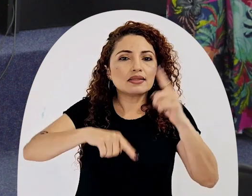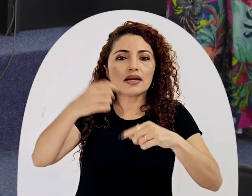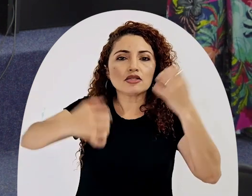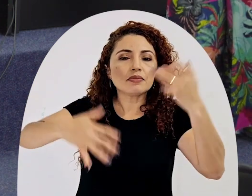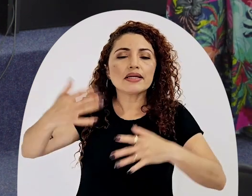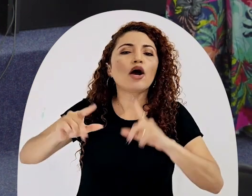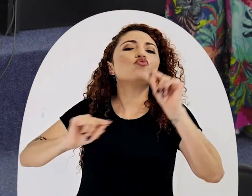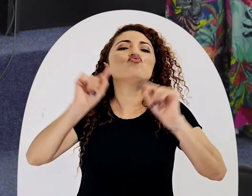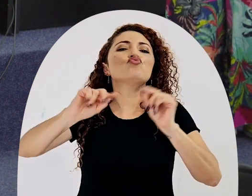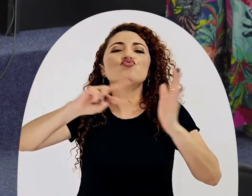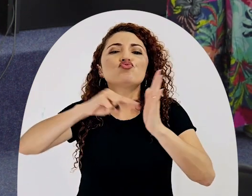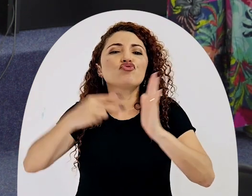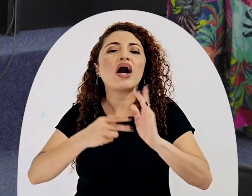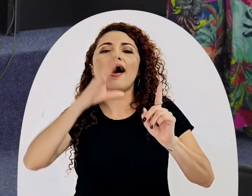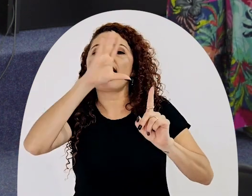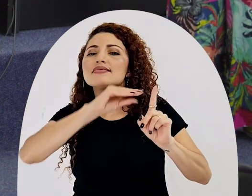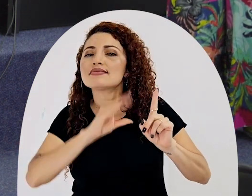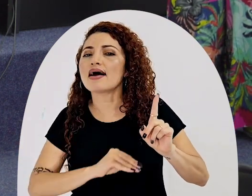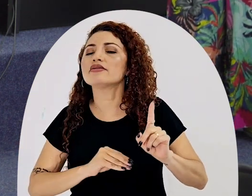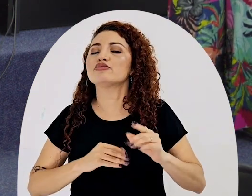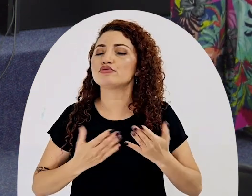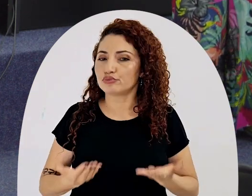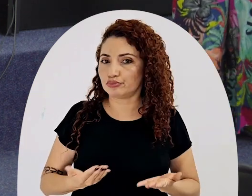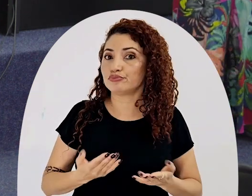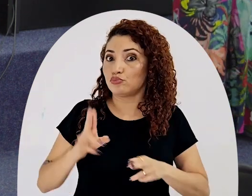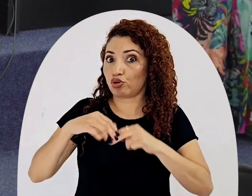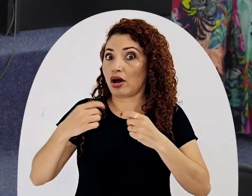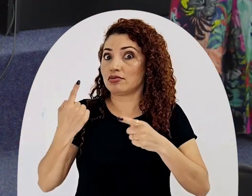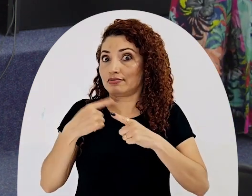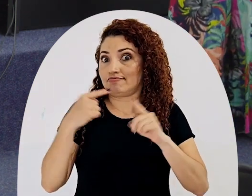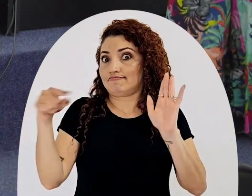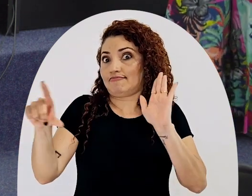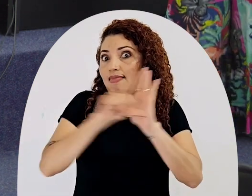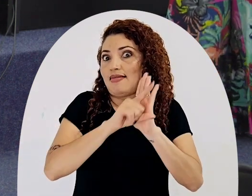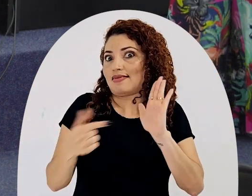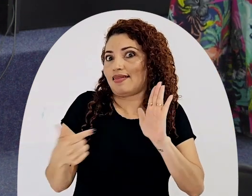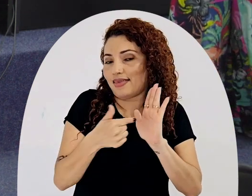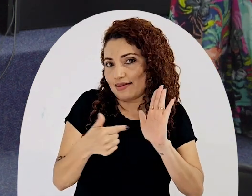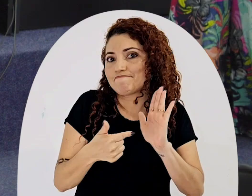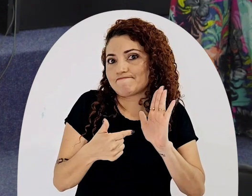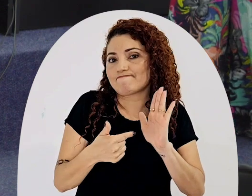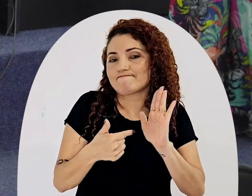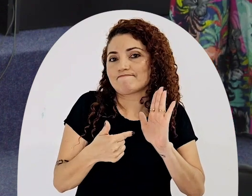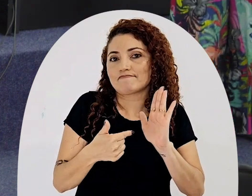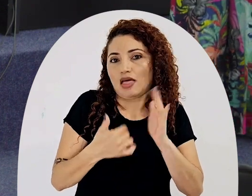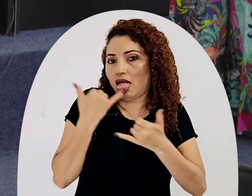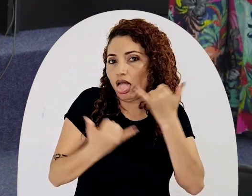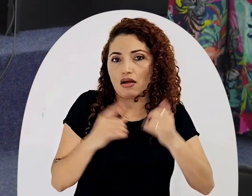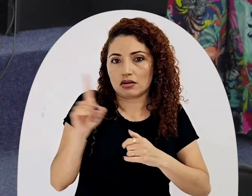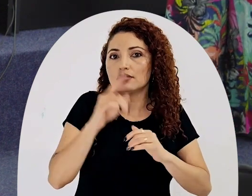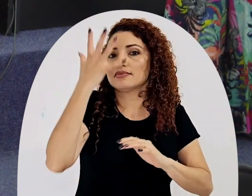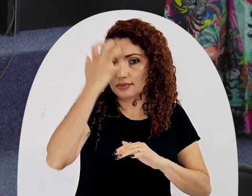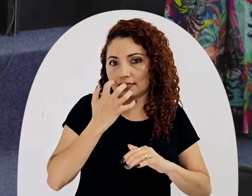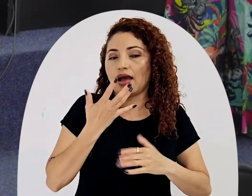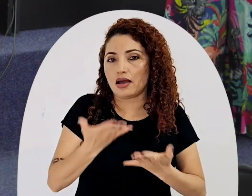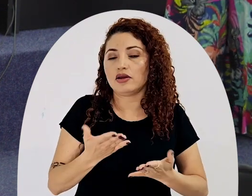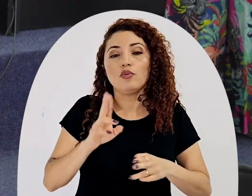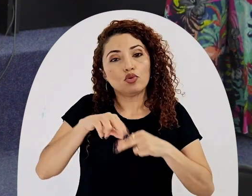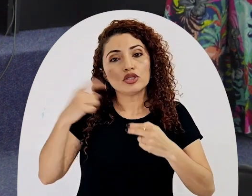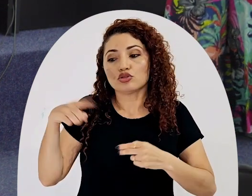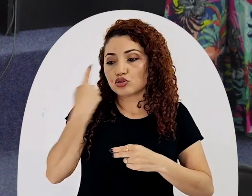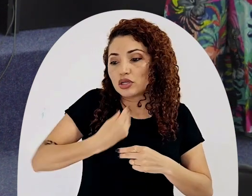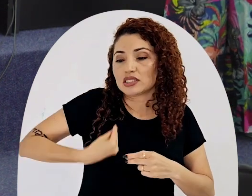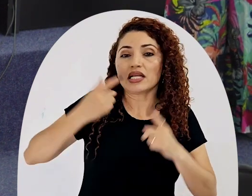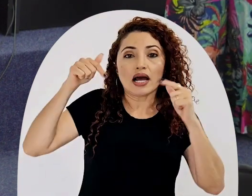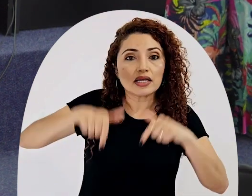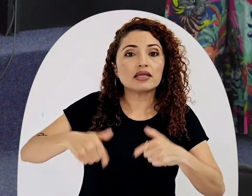sobre assédio e combate ao assédio devido a essa lei, né, a seriedade que é isso. E até por isso também que a gente está aqui falando